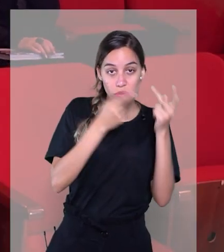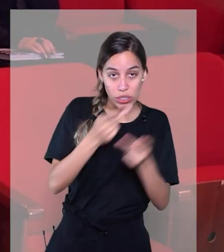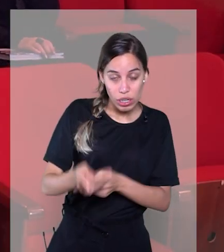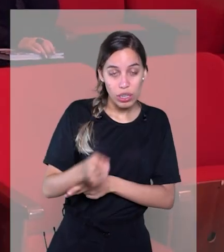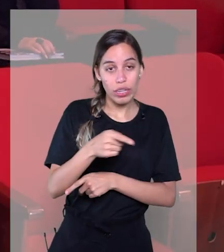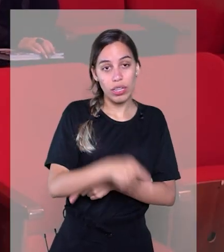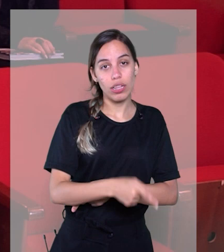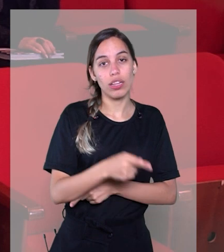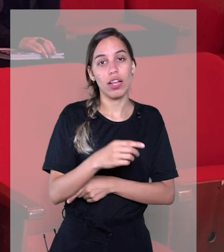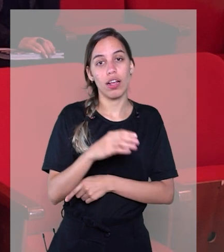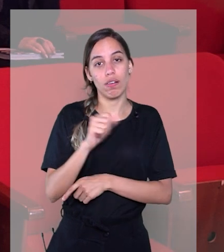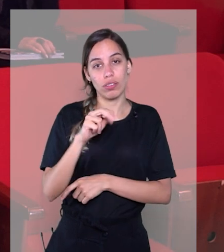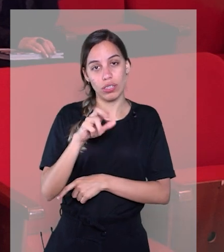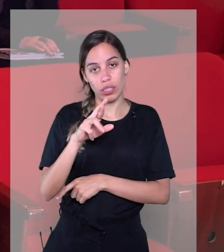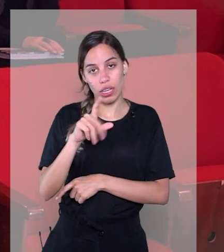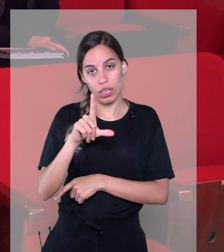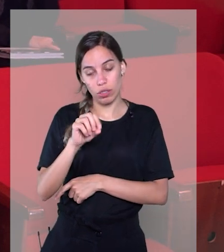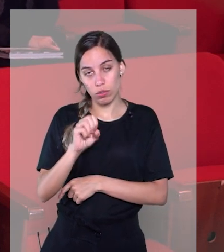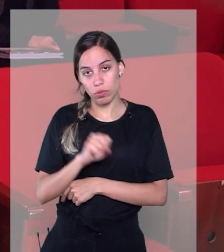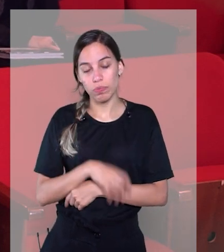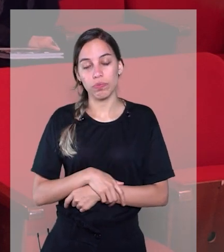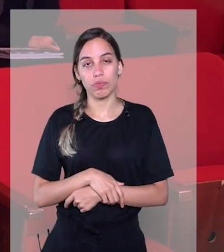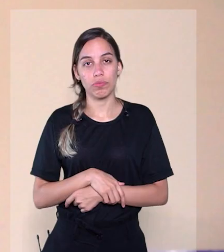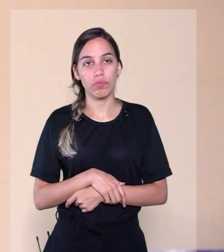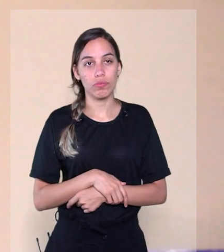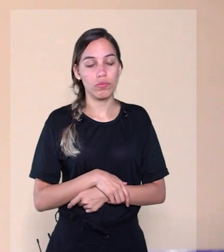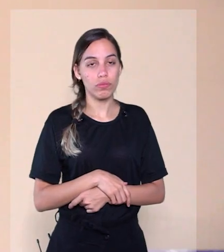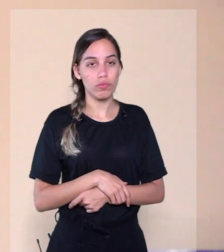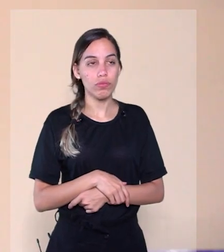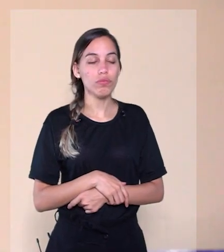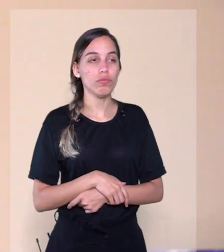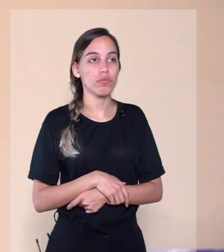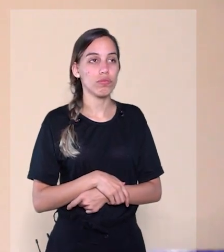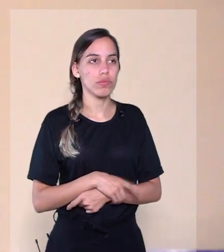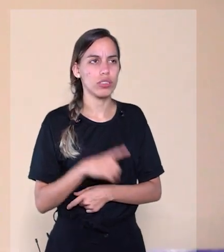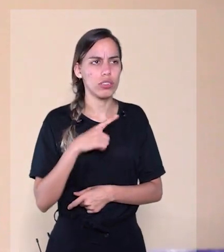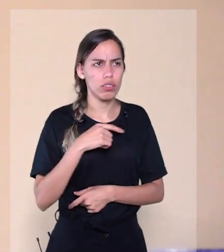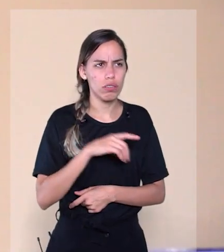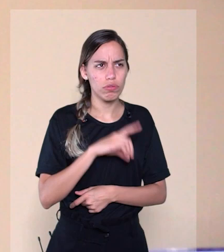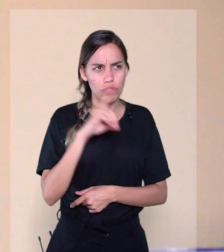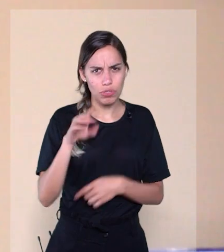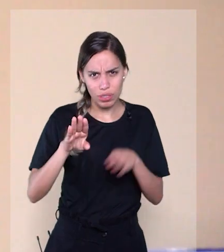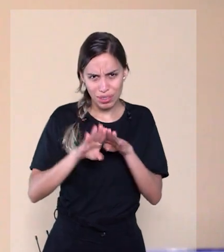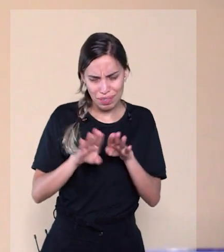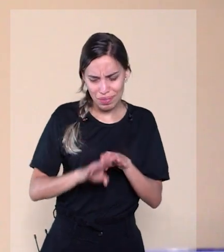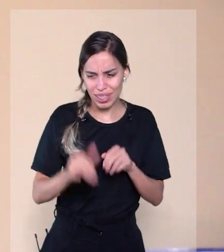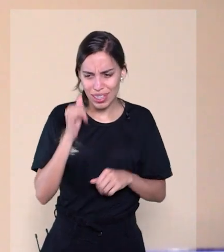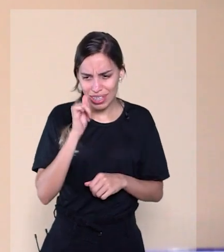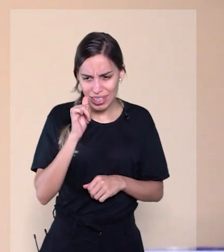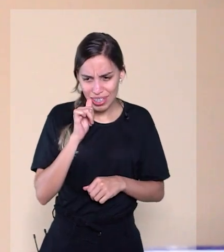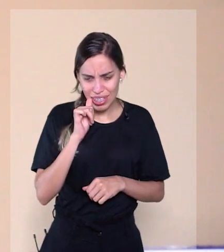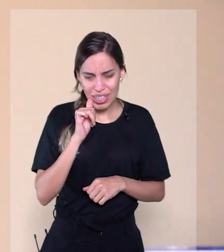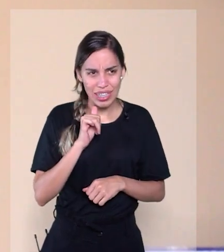ali perto e à noite viu uma pessoa sentada ali no banco da praia e ficou tantas horas ali. Ela pensou que fosse